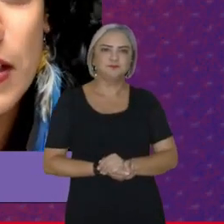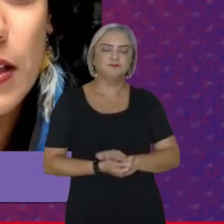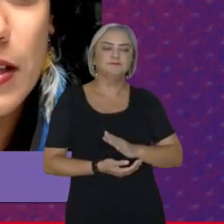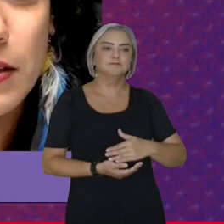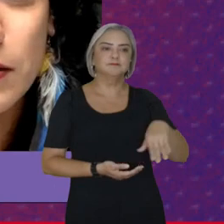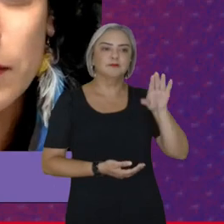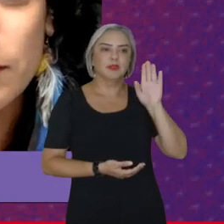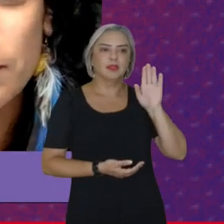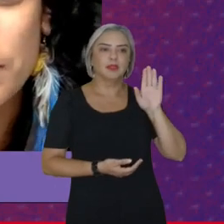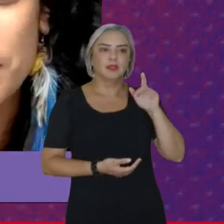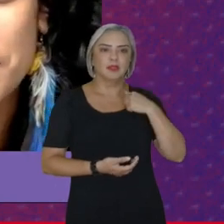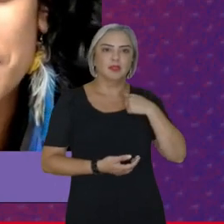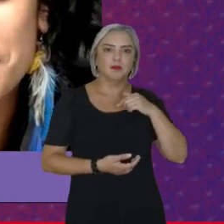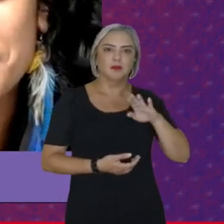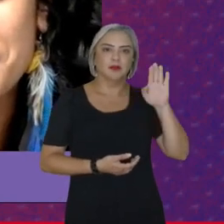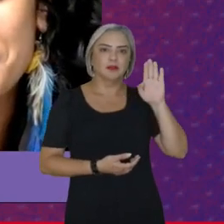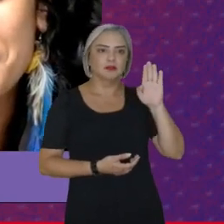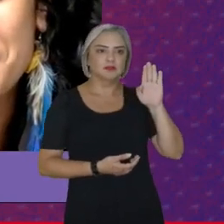Então, eu posso começar?